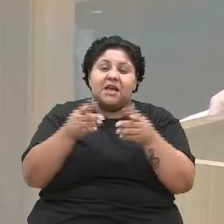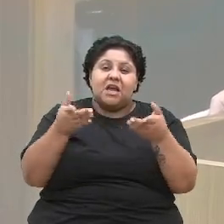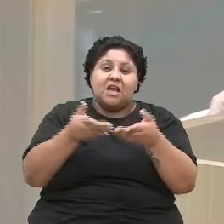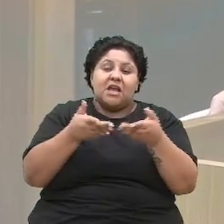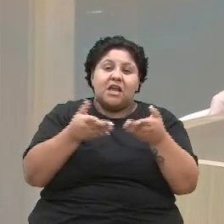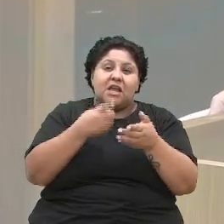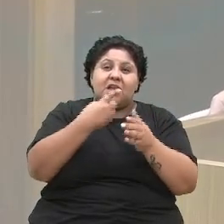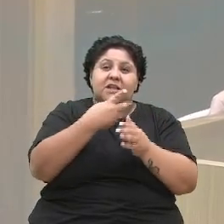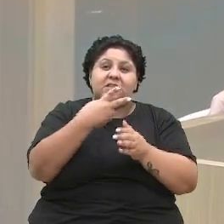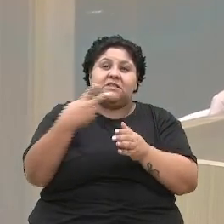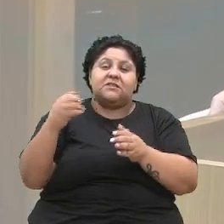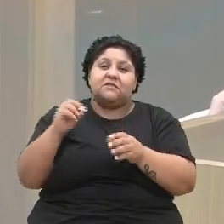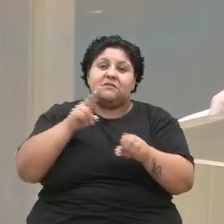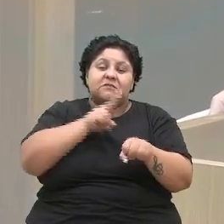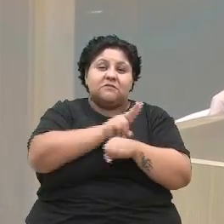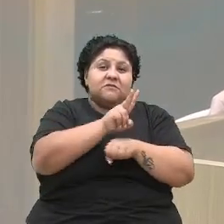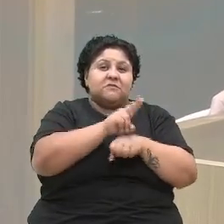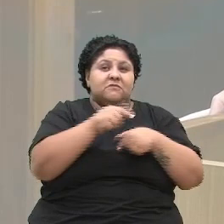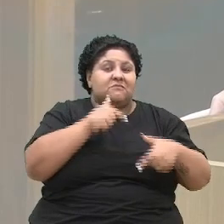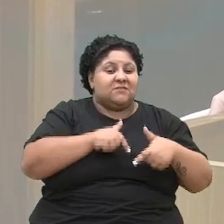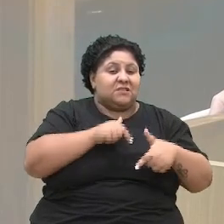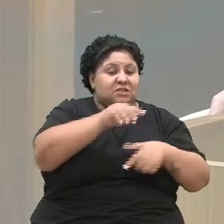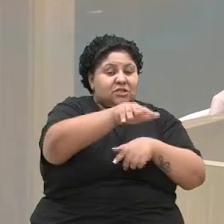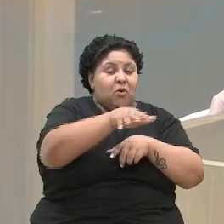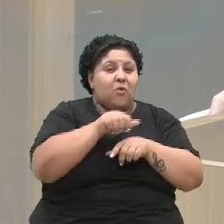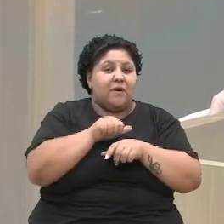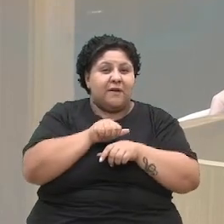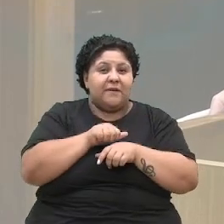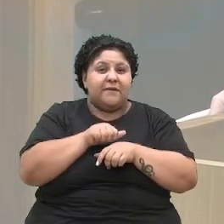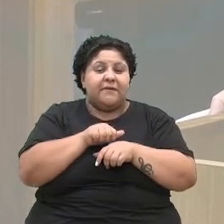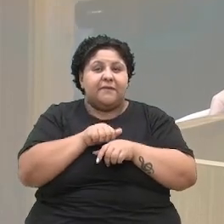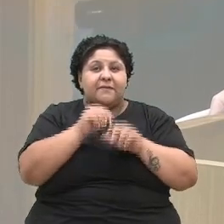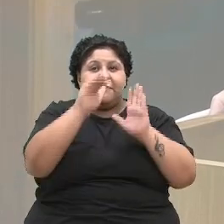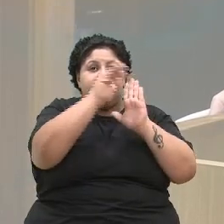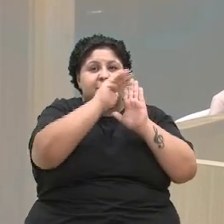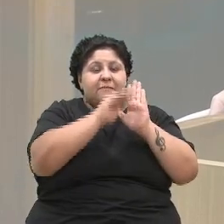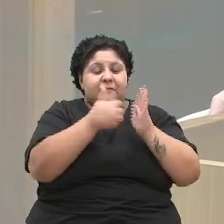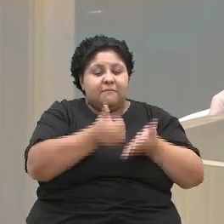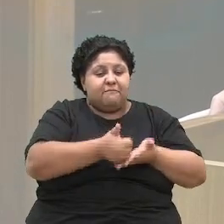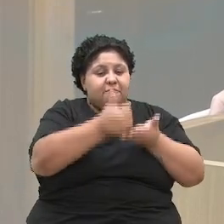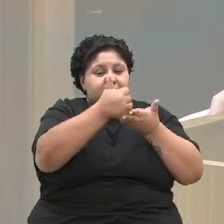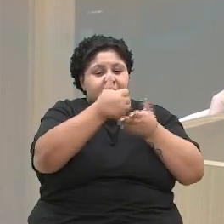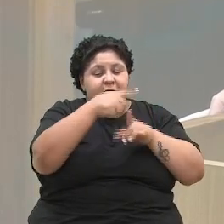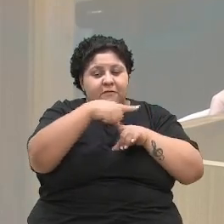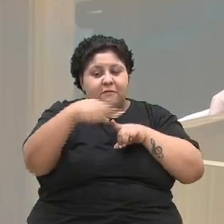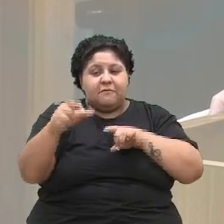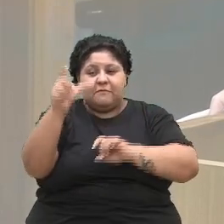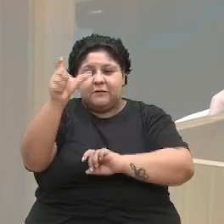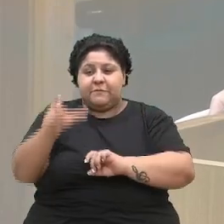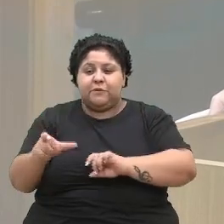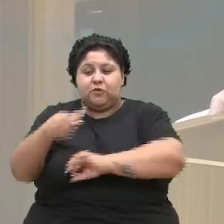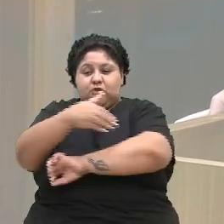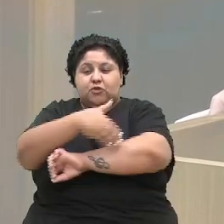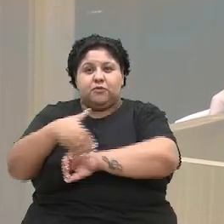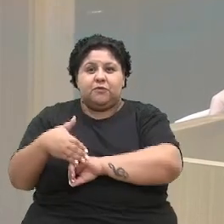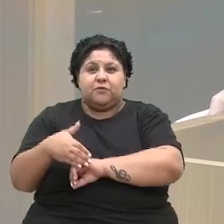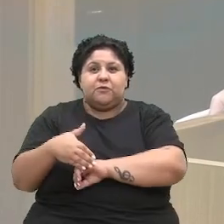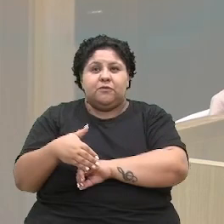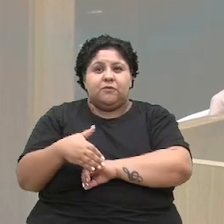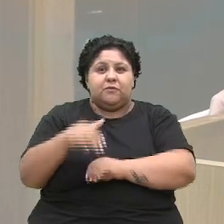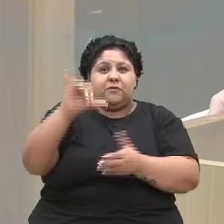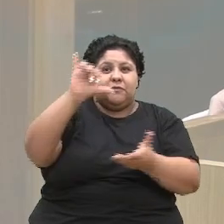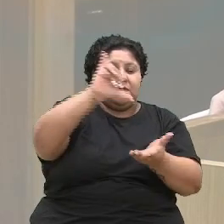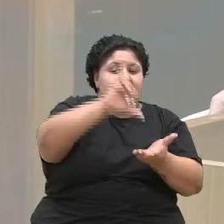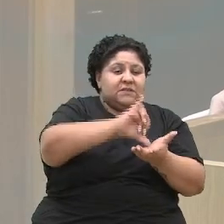120 vagas de serviços de acolhimento, programas de apoio à saída às pessoas de rua, Centro Pop Rua,